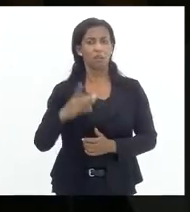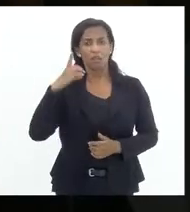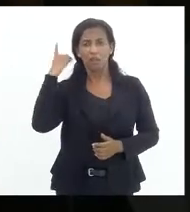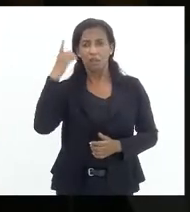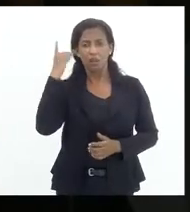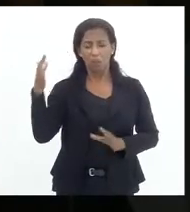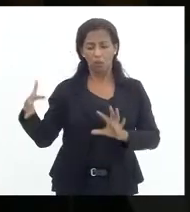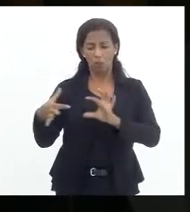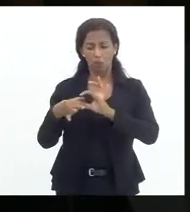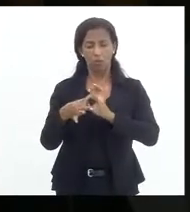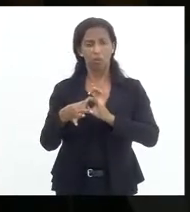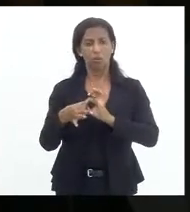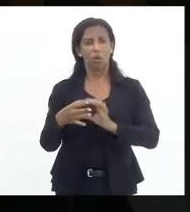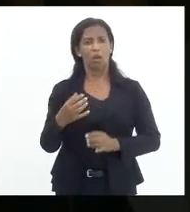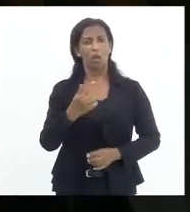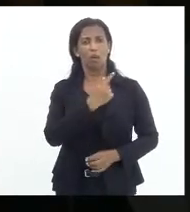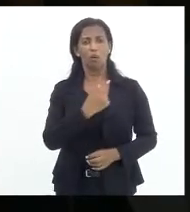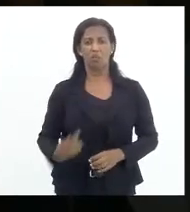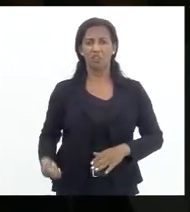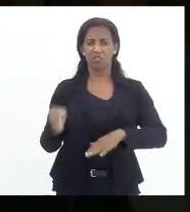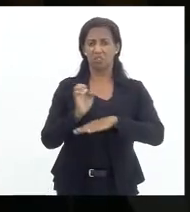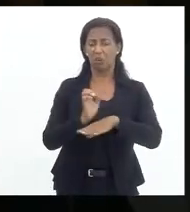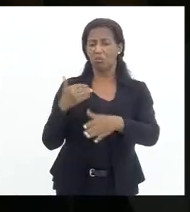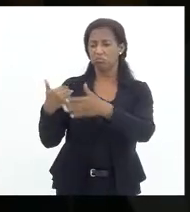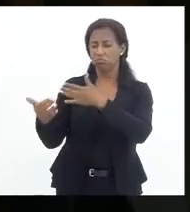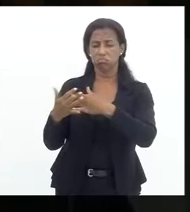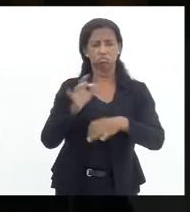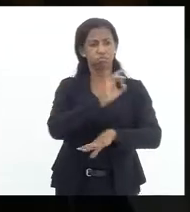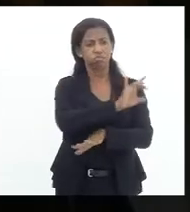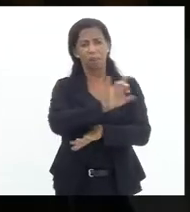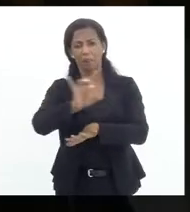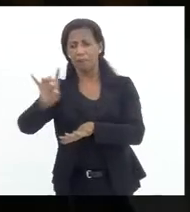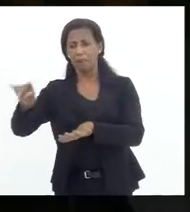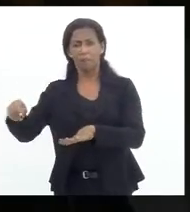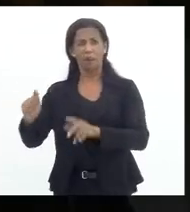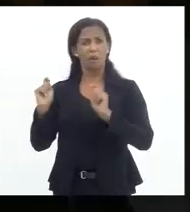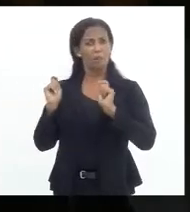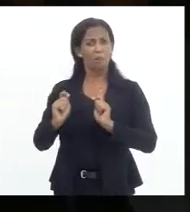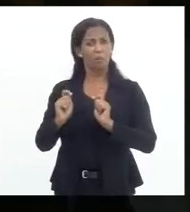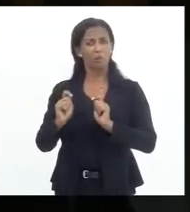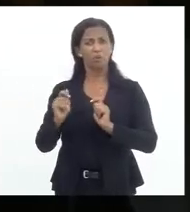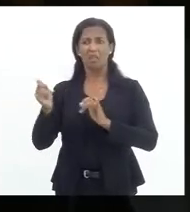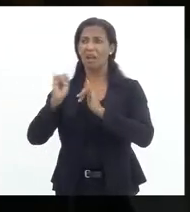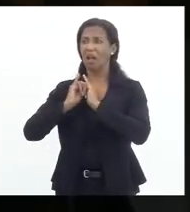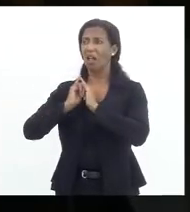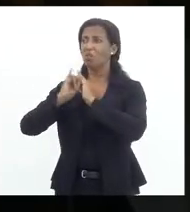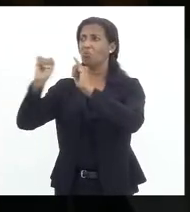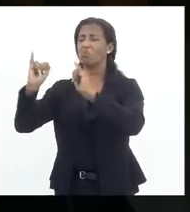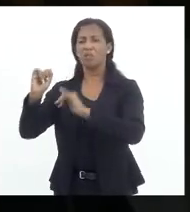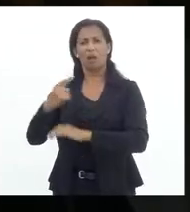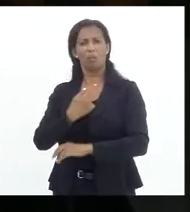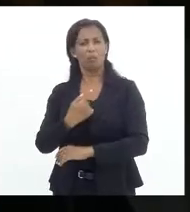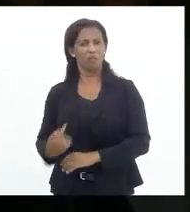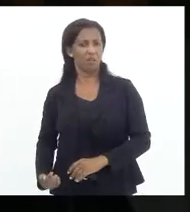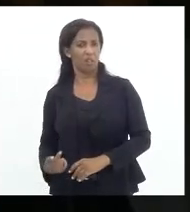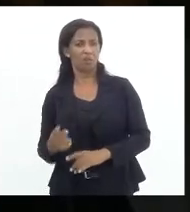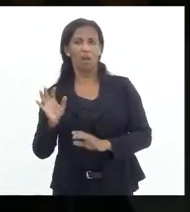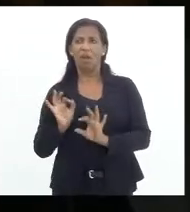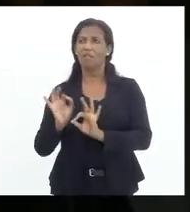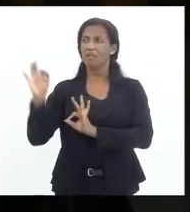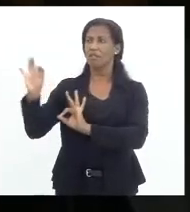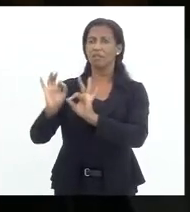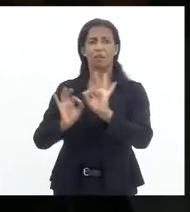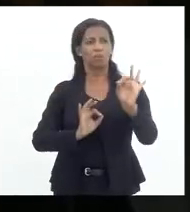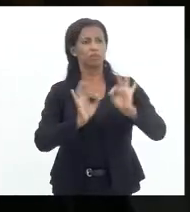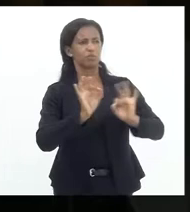deputados ligados ao governo estadual quaisquer que sejam é sejam ele dos portadores de anúncios né que vai ser